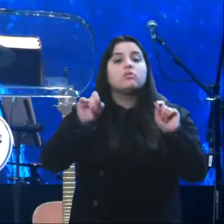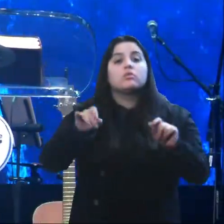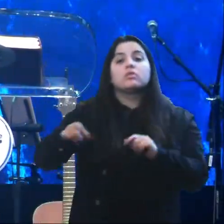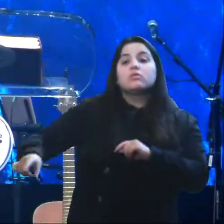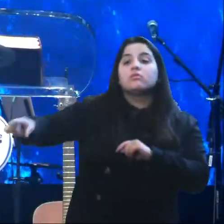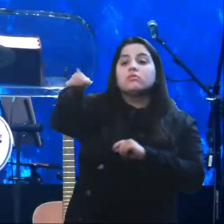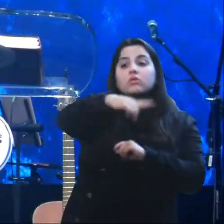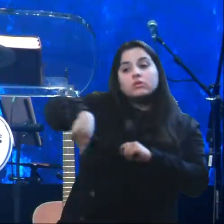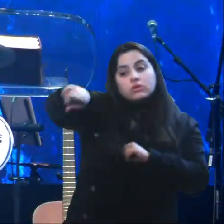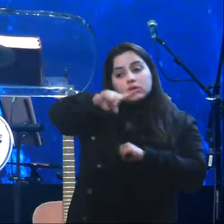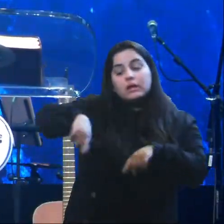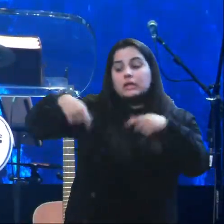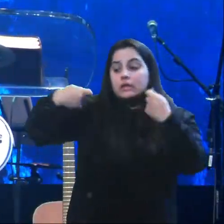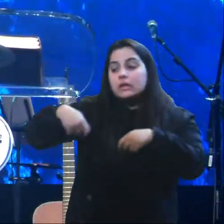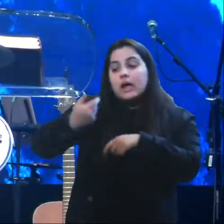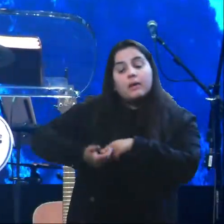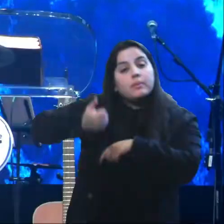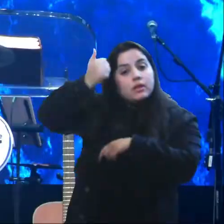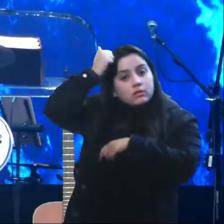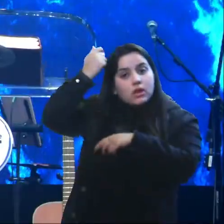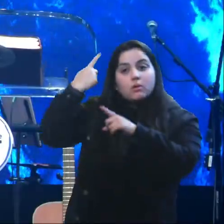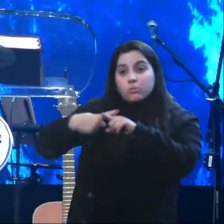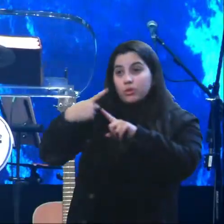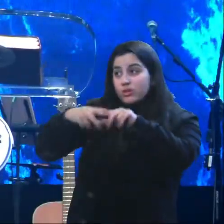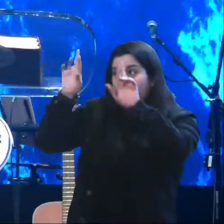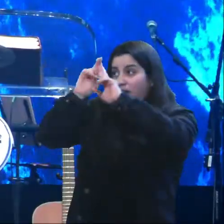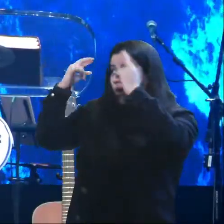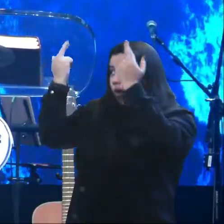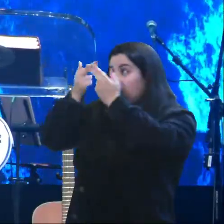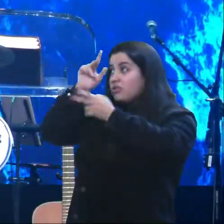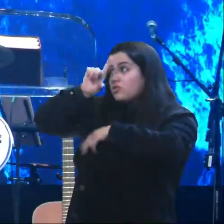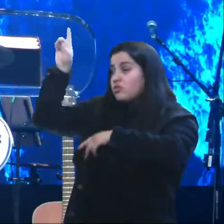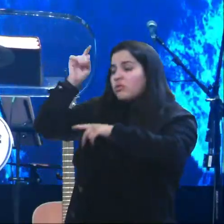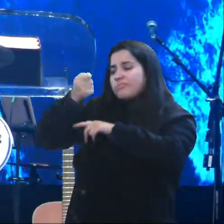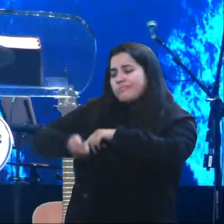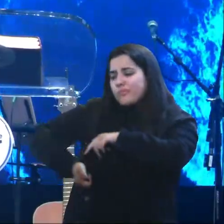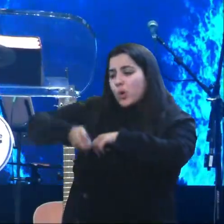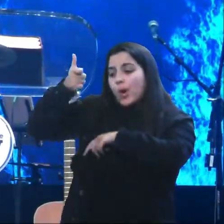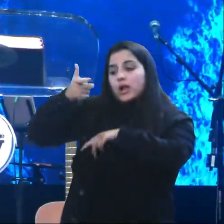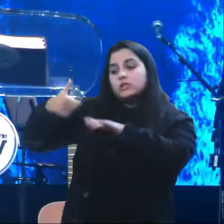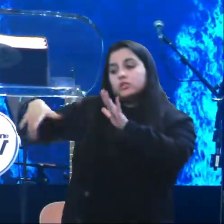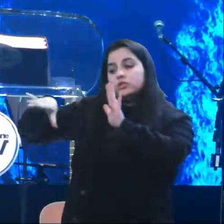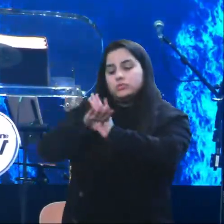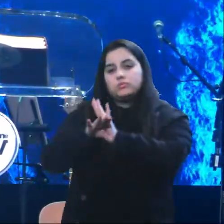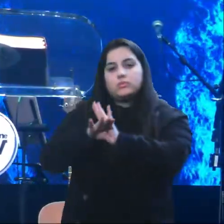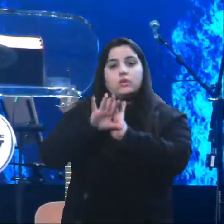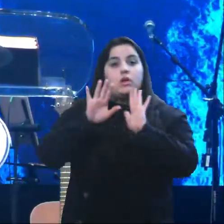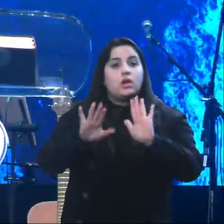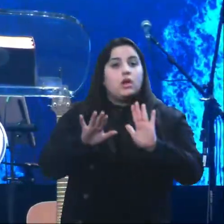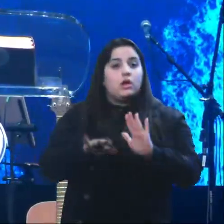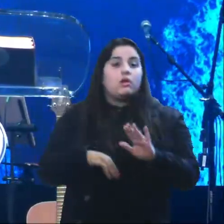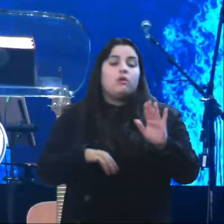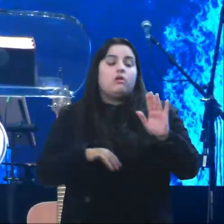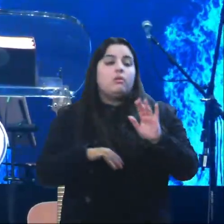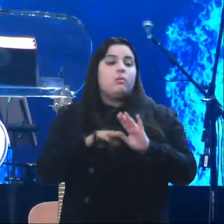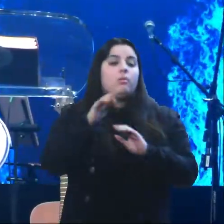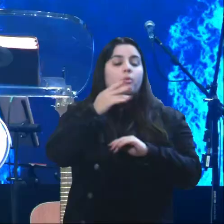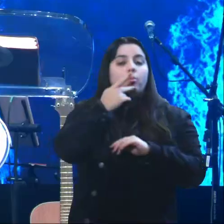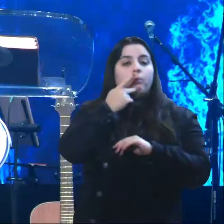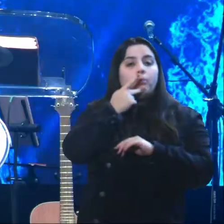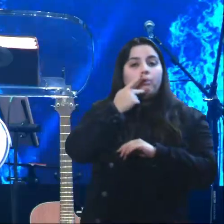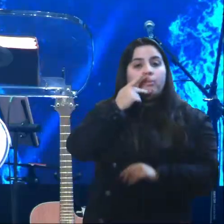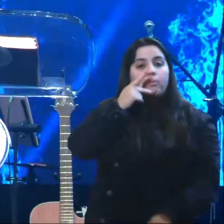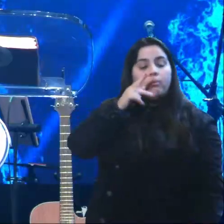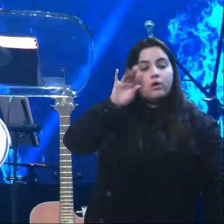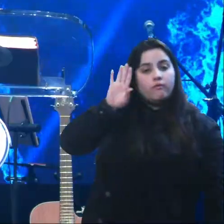está próximo. Este é aquele que foi anunciado pelo profeta Isaías. Voz do que clama no deserto: